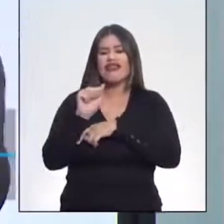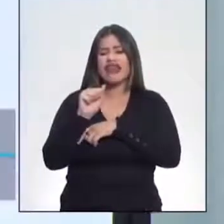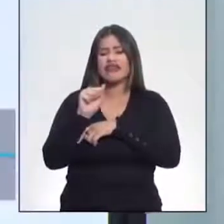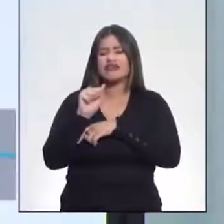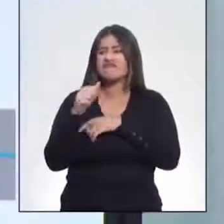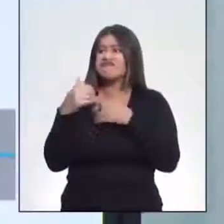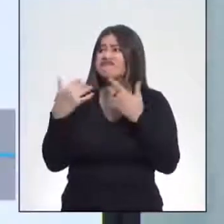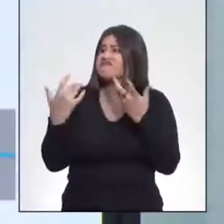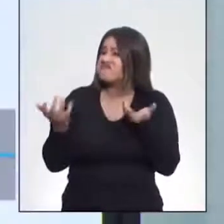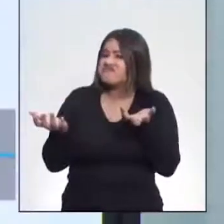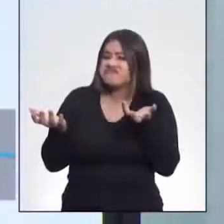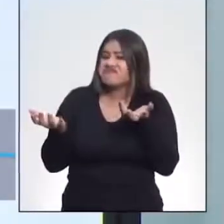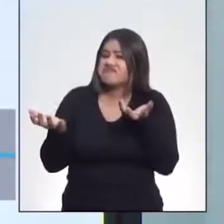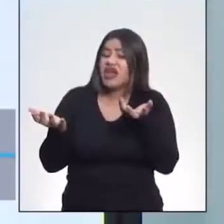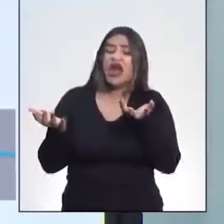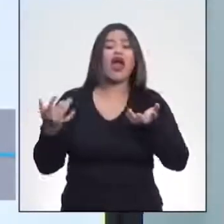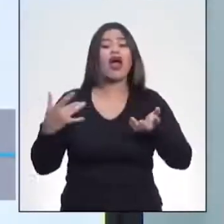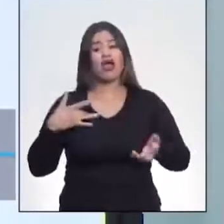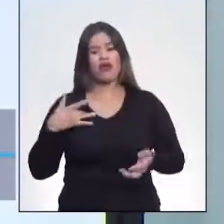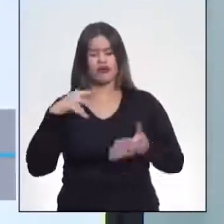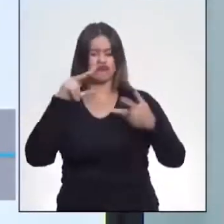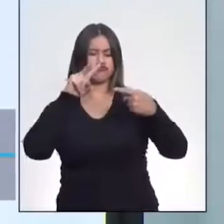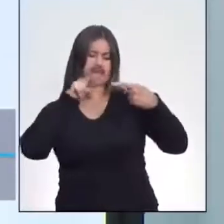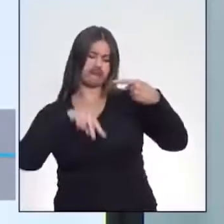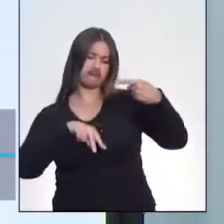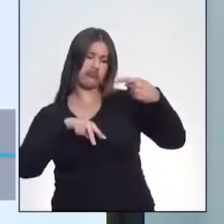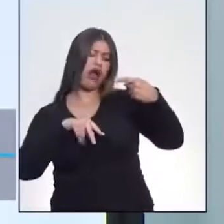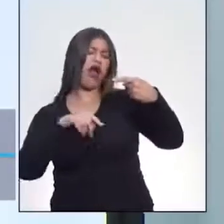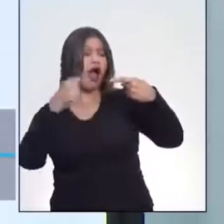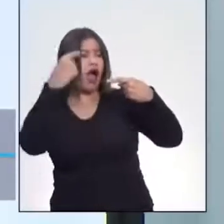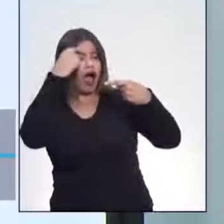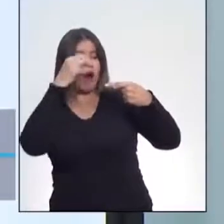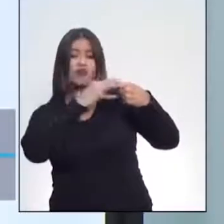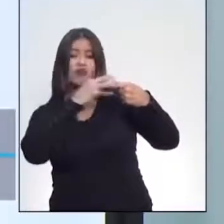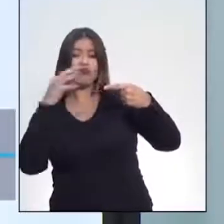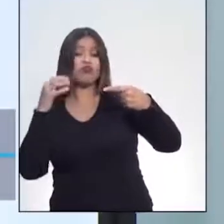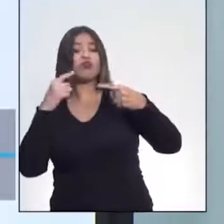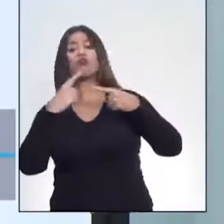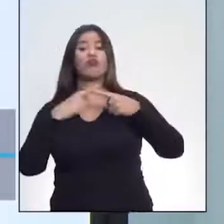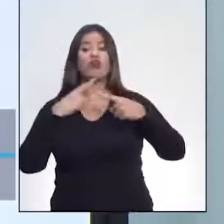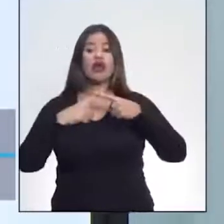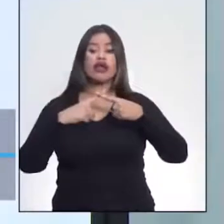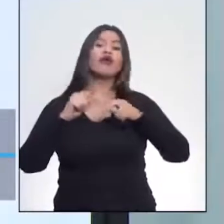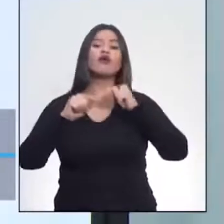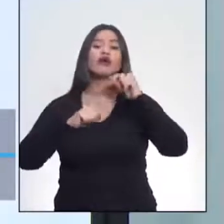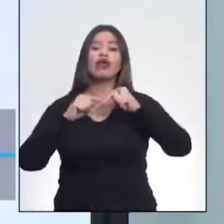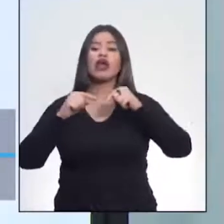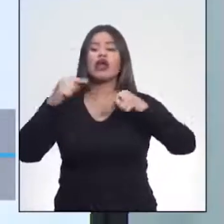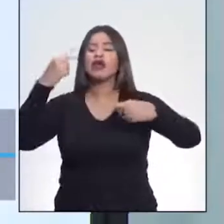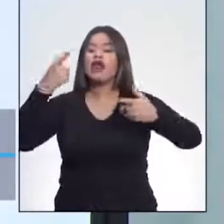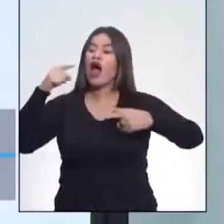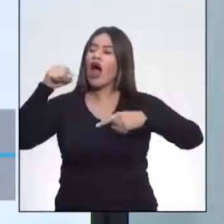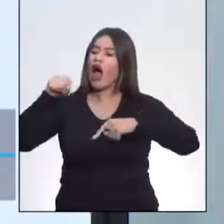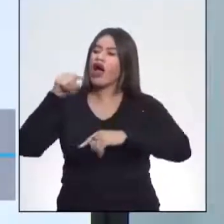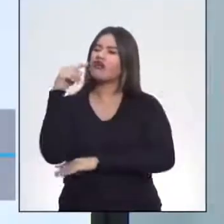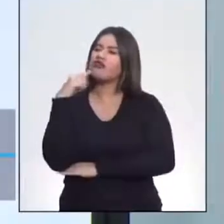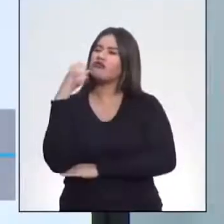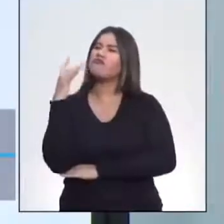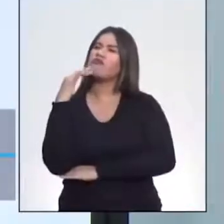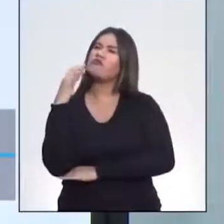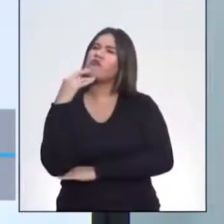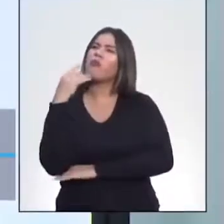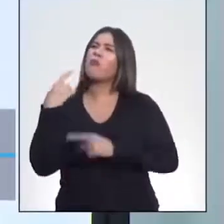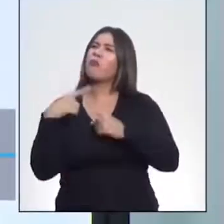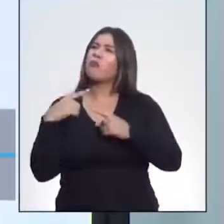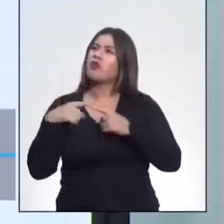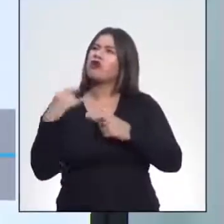porque essas perguntas elas fazem com que a pessoa comece a questionar até o que ela ta aprendendo é importante também que vocês questione por que que eu